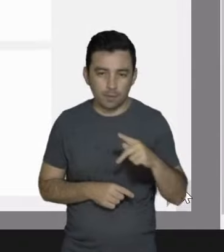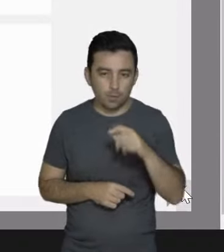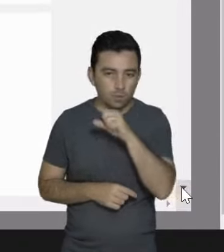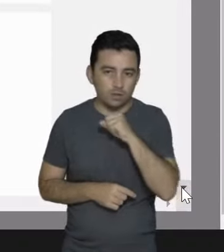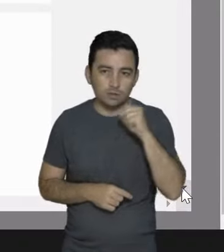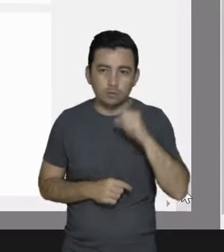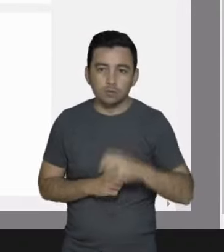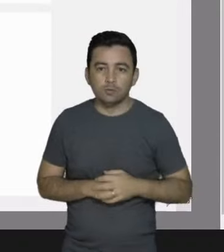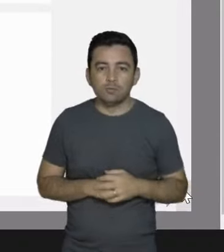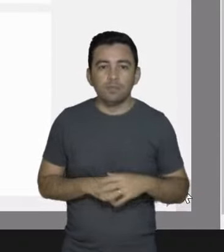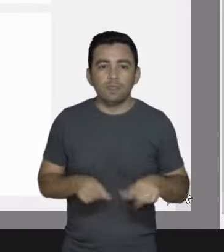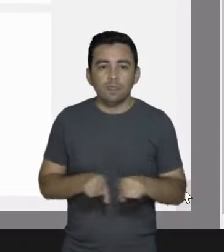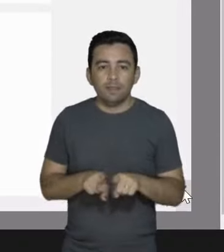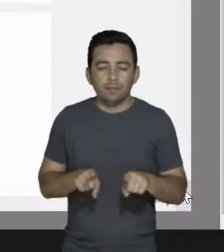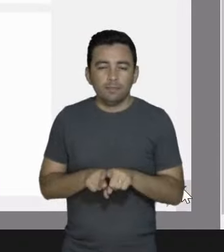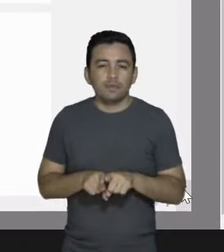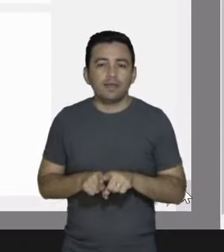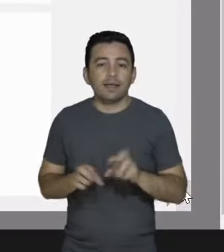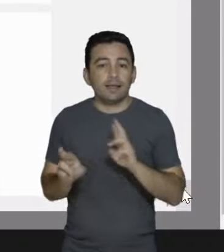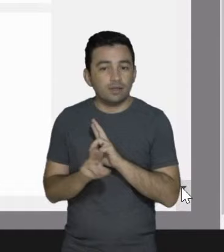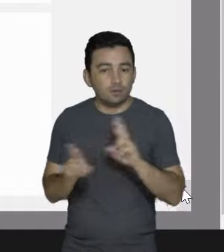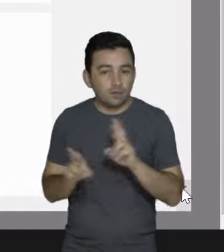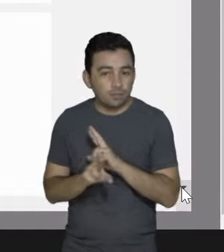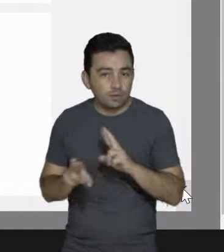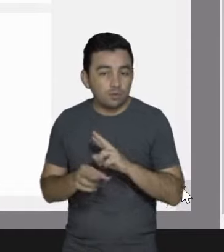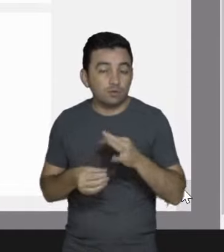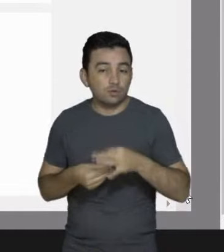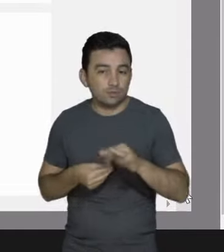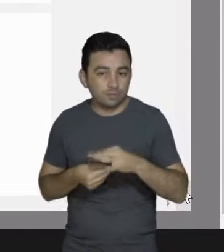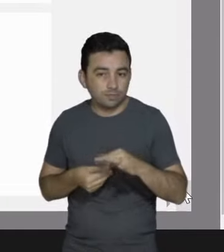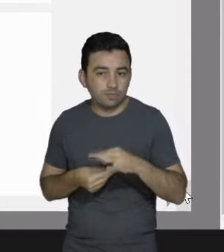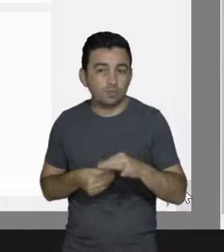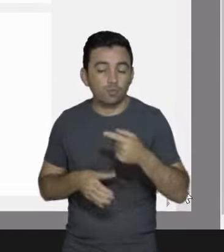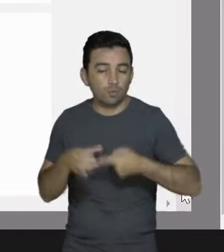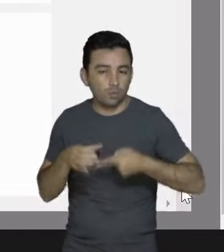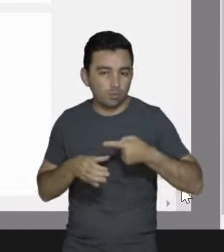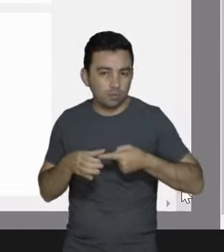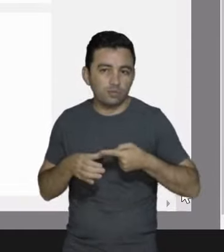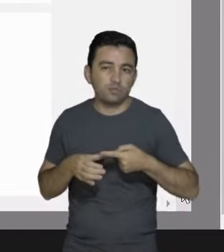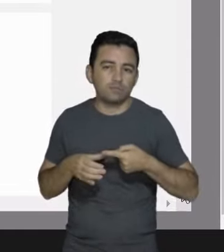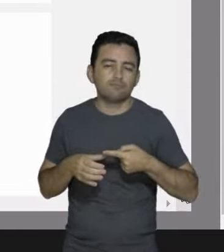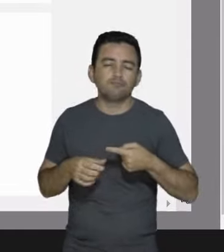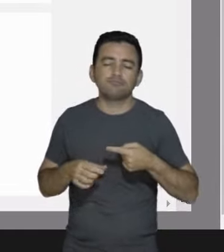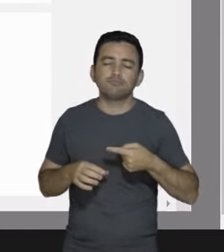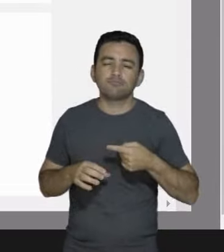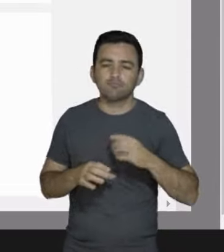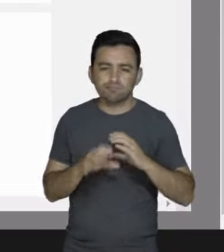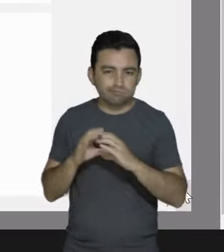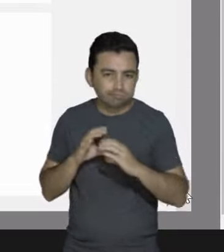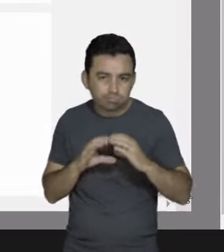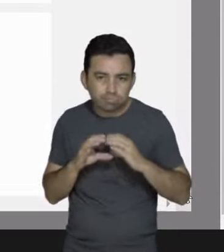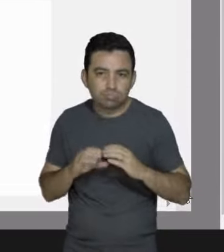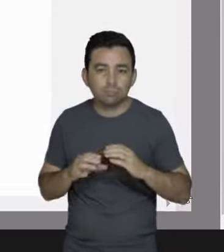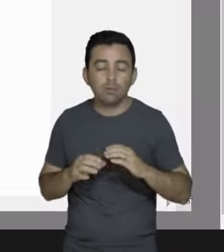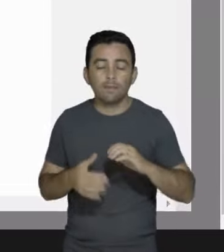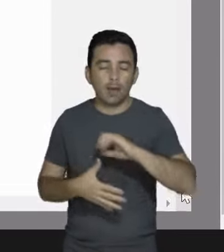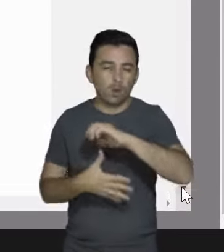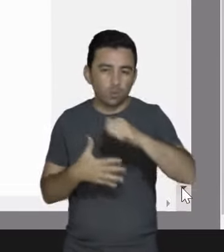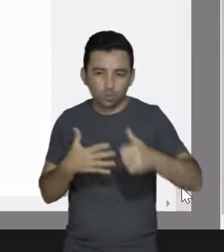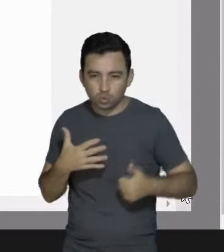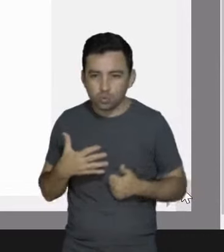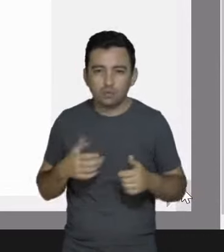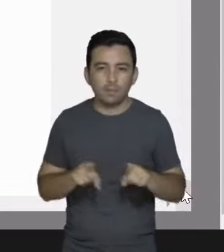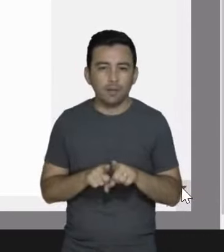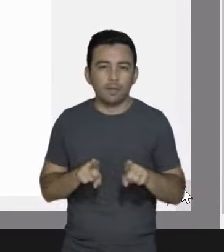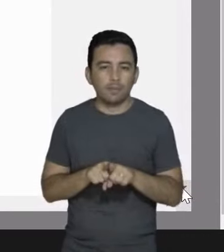comissão de relacionamento institucional comunicação relações Internacional e de Mercosul Deputado Mateus